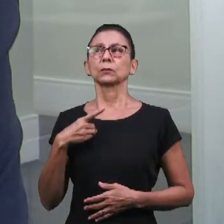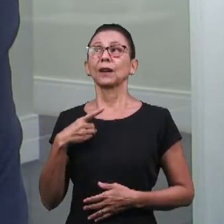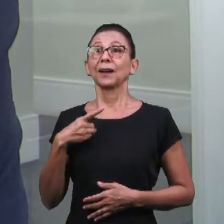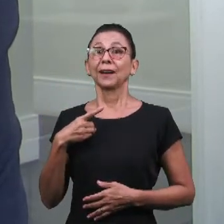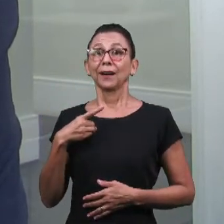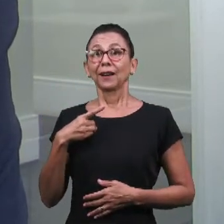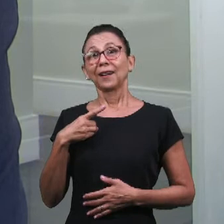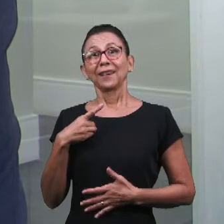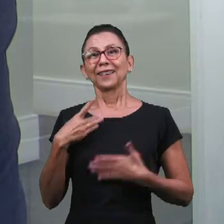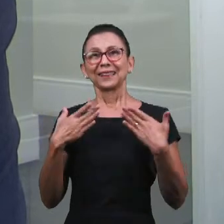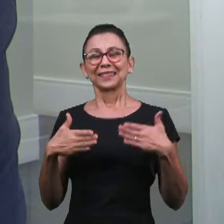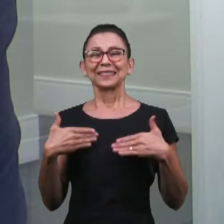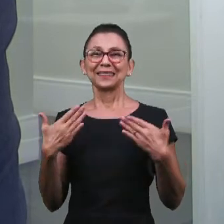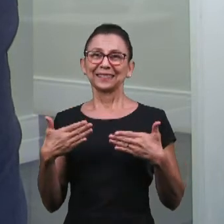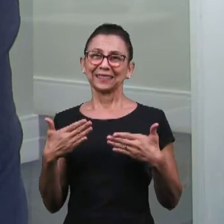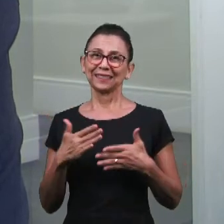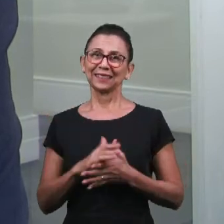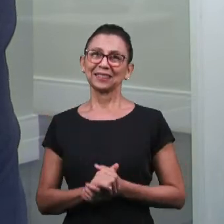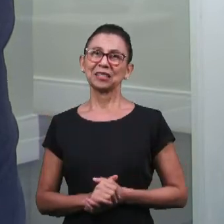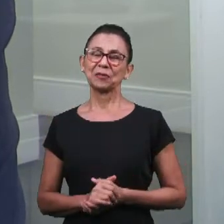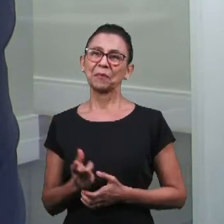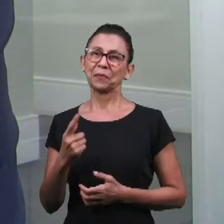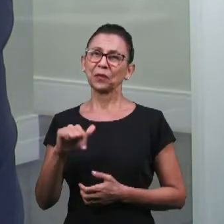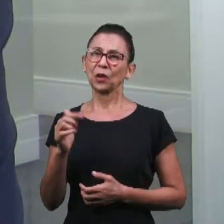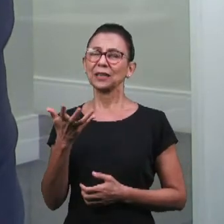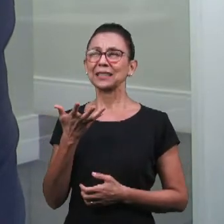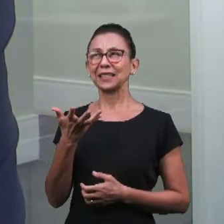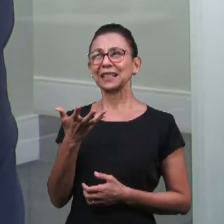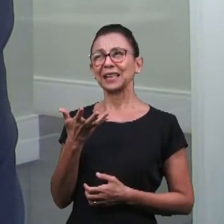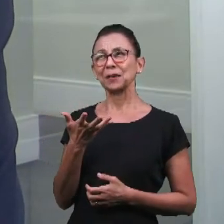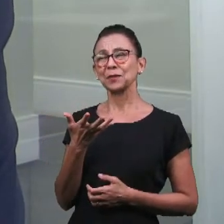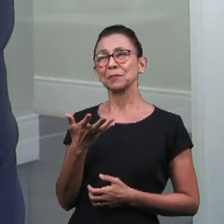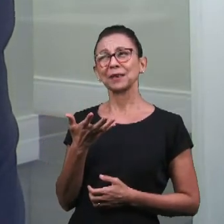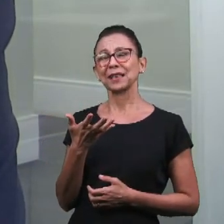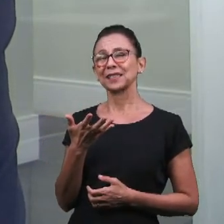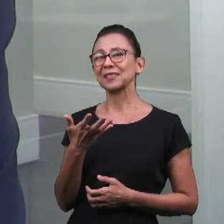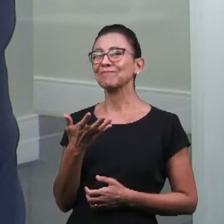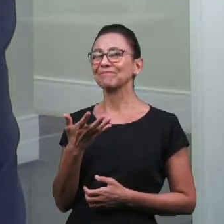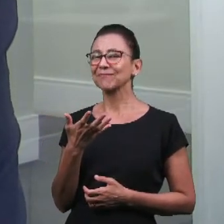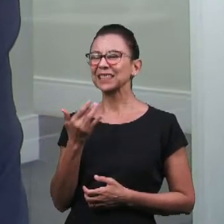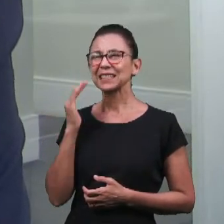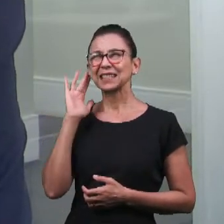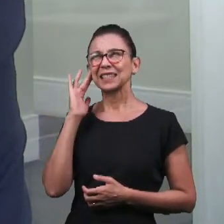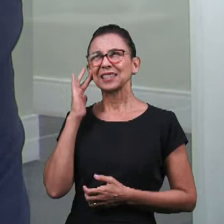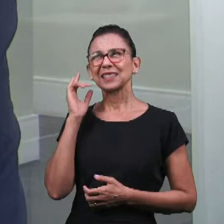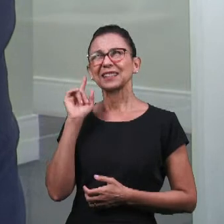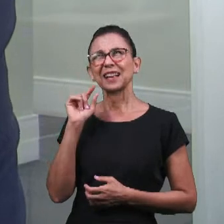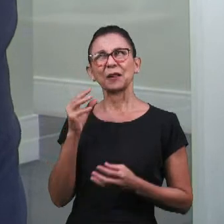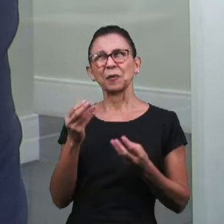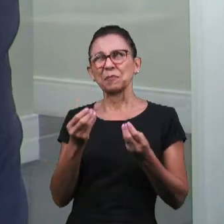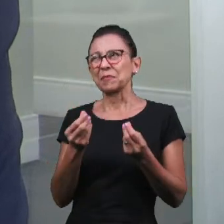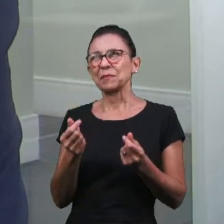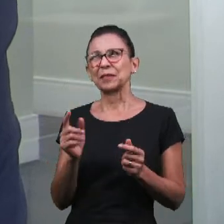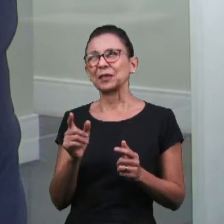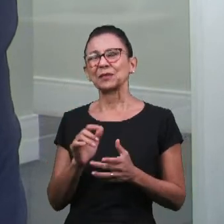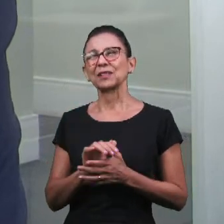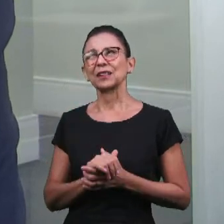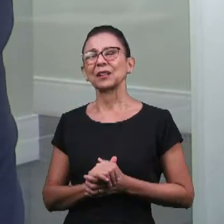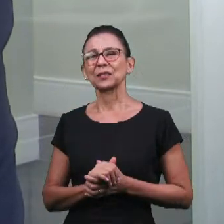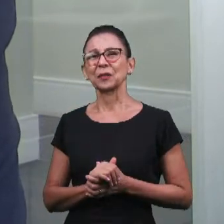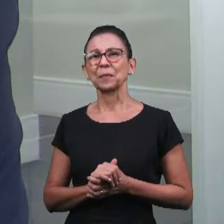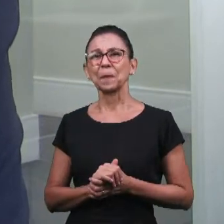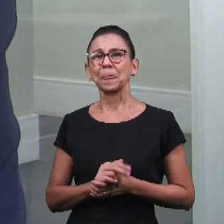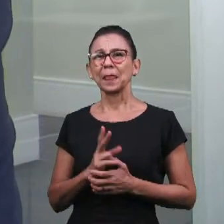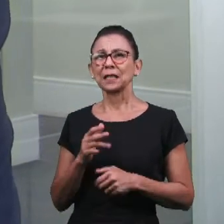sempre somos assim, não é? Queremos, mas sabemos que não merecemos, né? Nós somos devedores. Agora estava